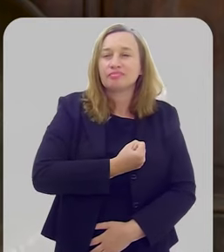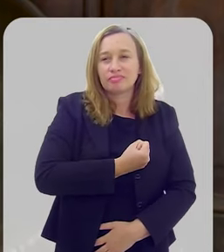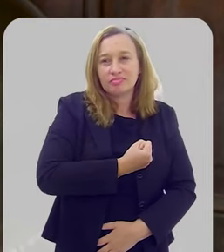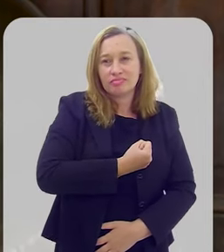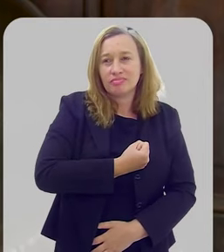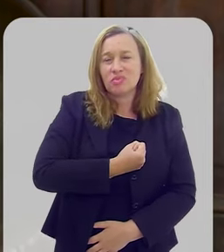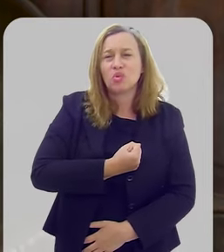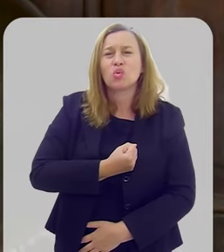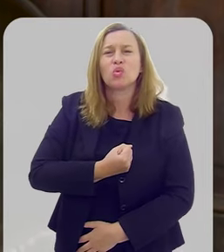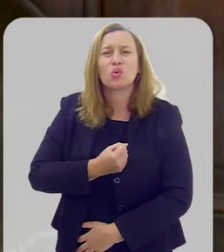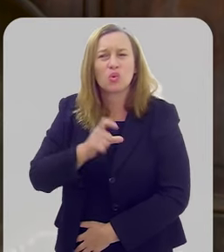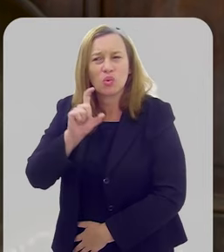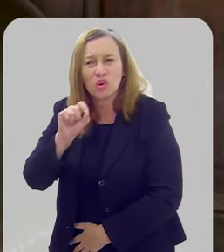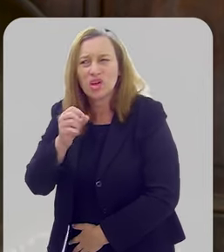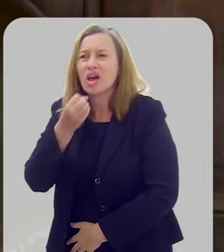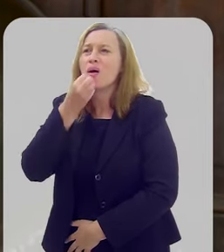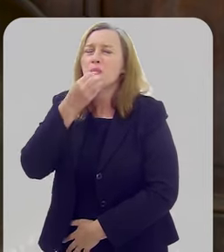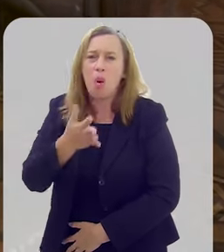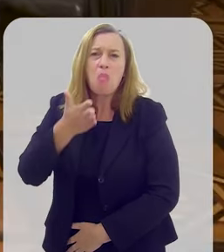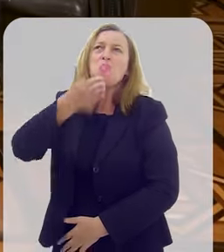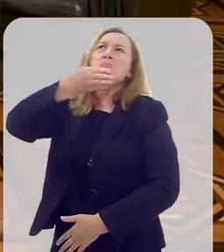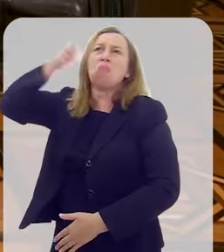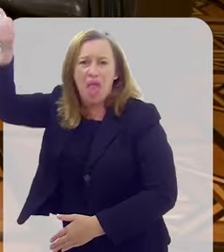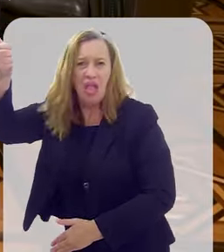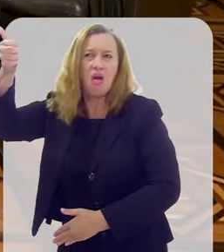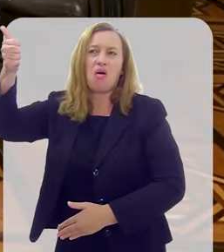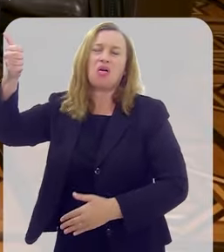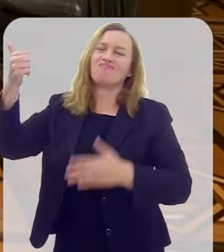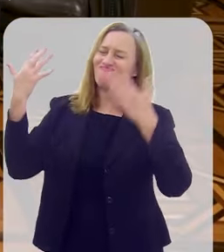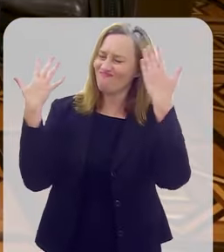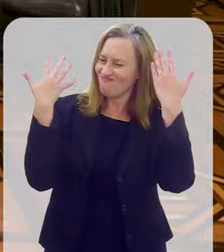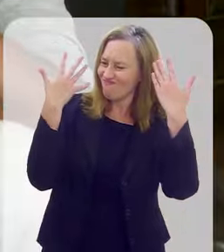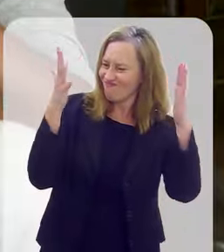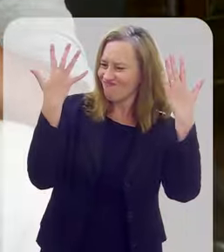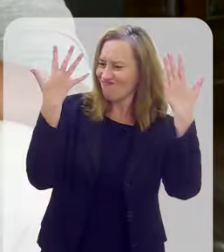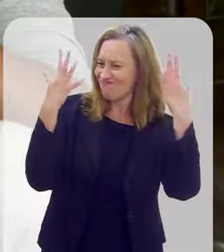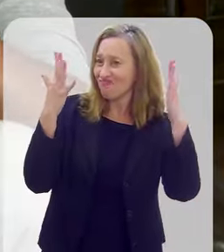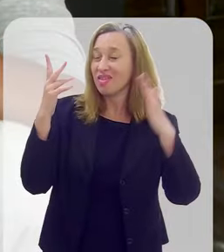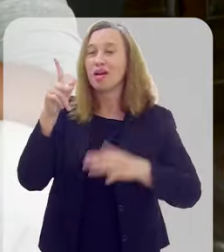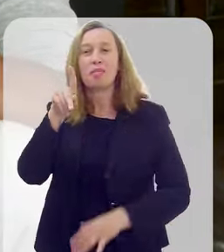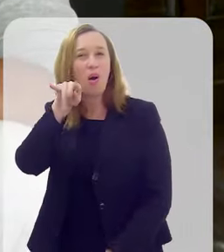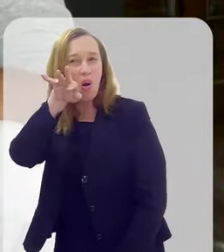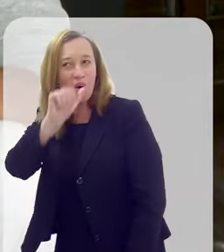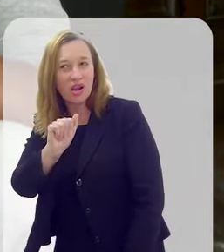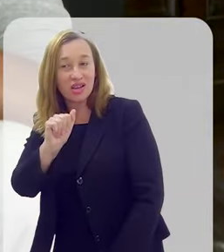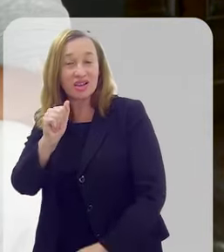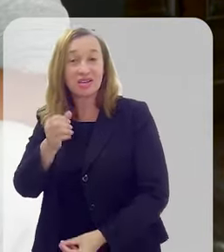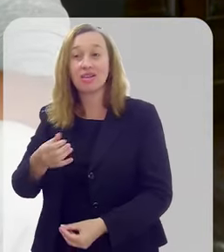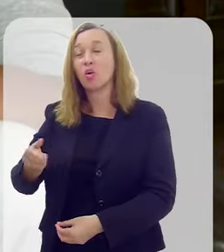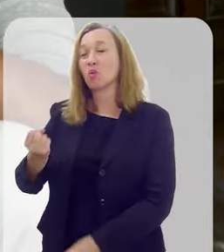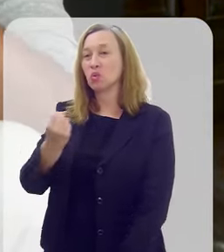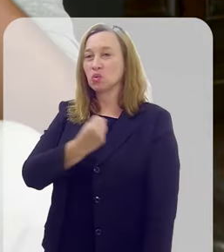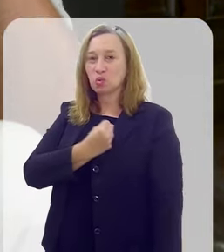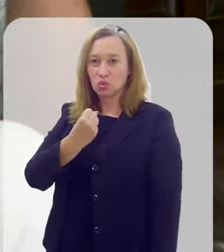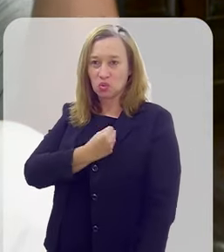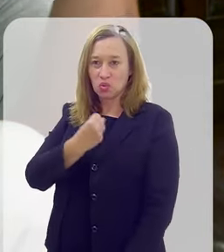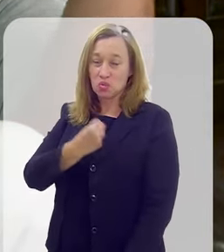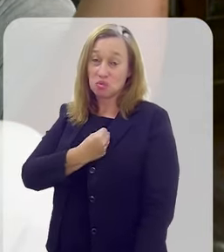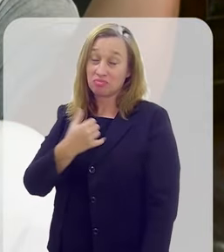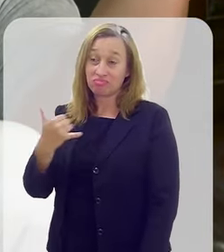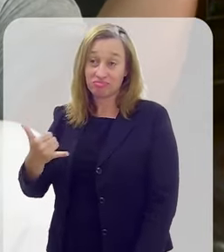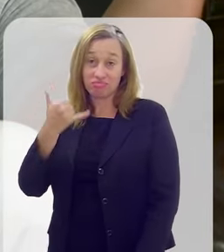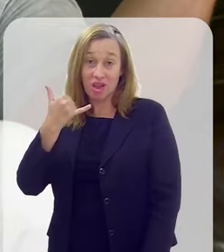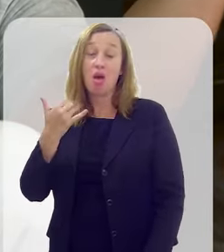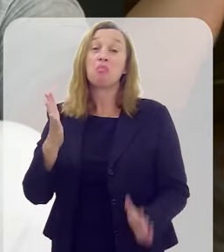coração o que era bom ficou muito melhor sucesso total Paulinha Me dá o seu número